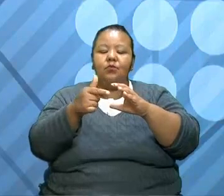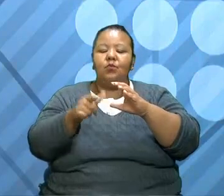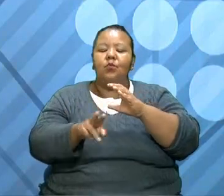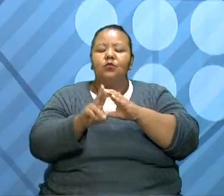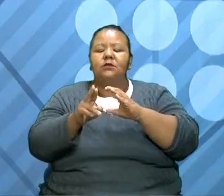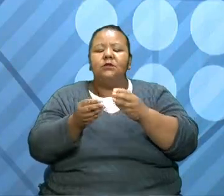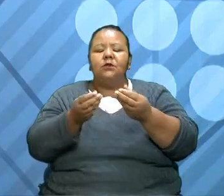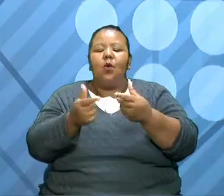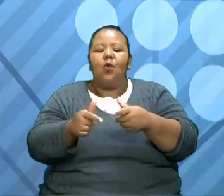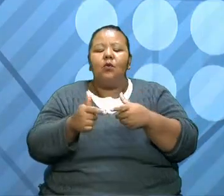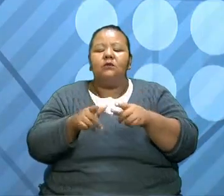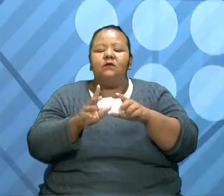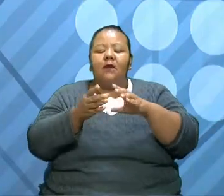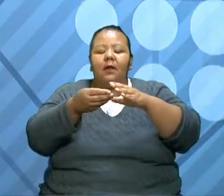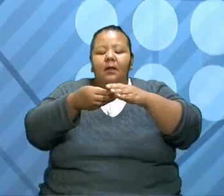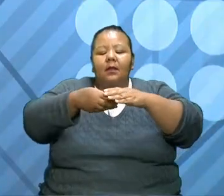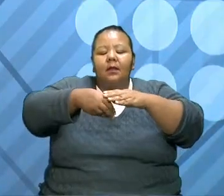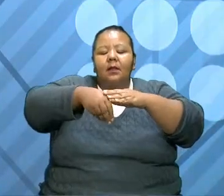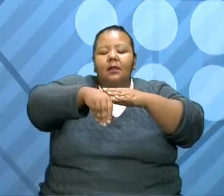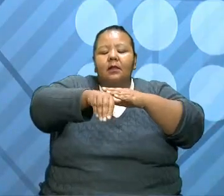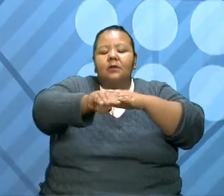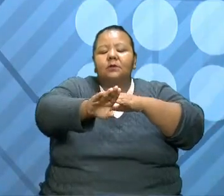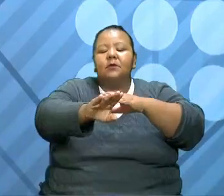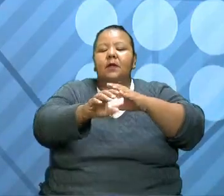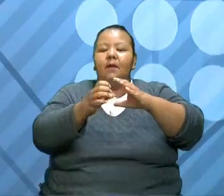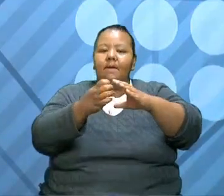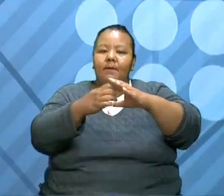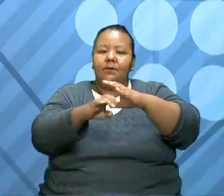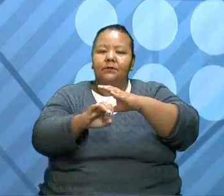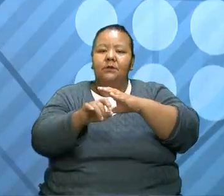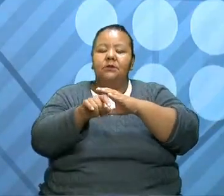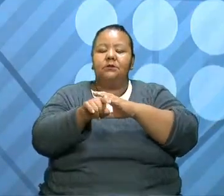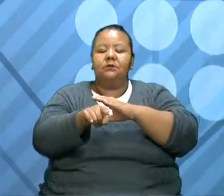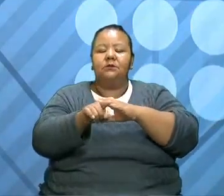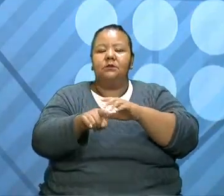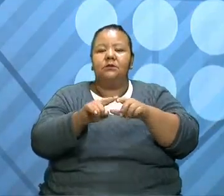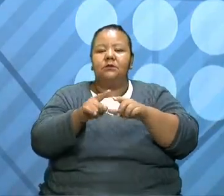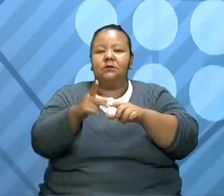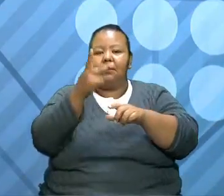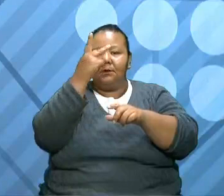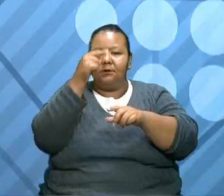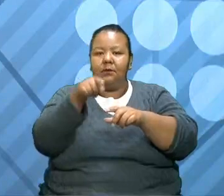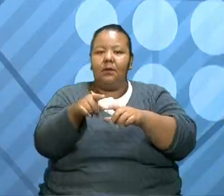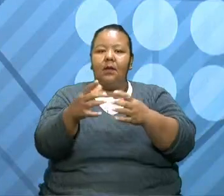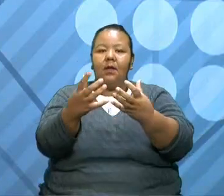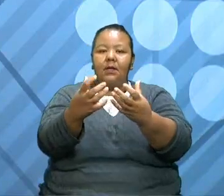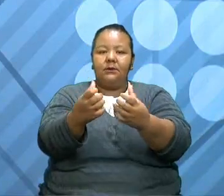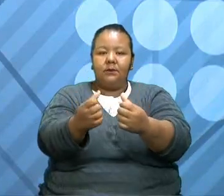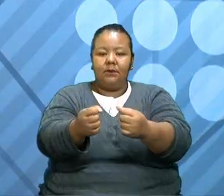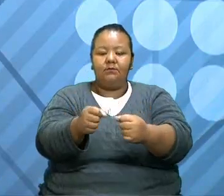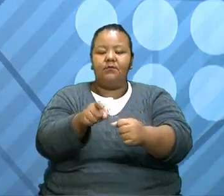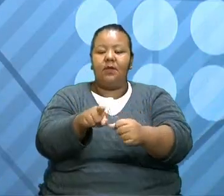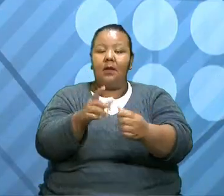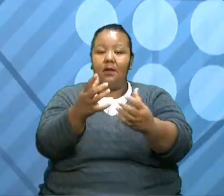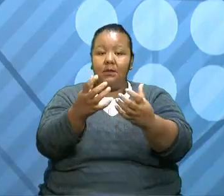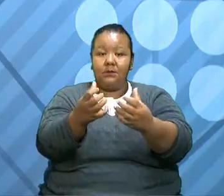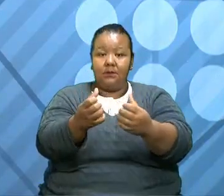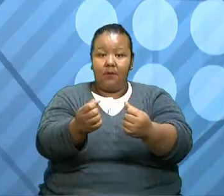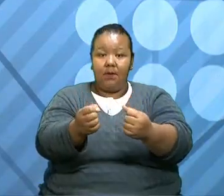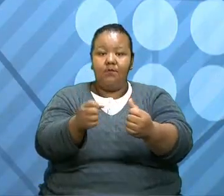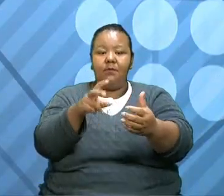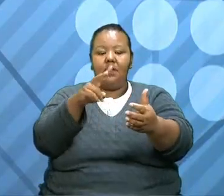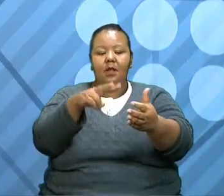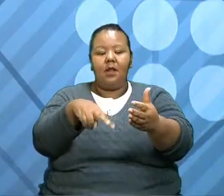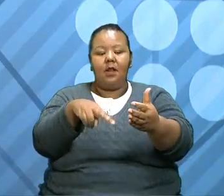para transportar essa mensagem e desse transporte vai ter uma pessoa que vai receber. Ela que vai receber, ela vai